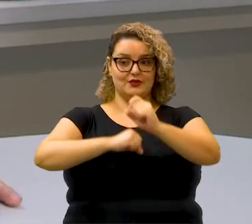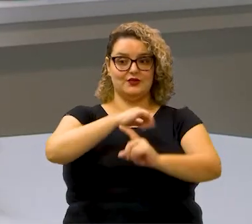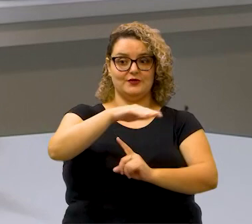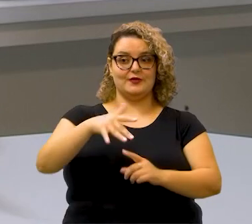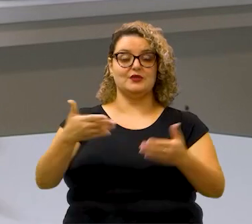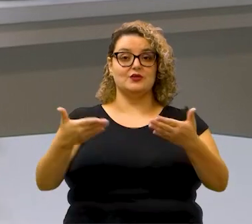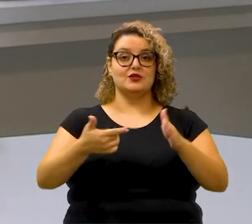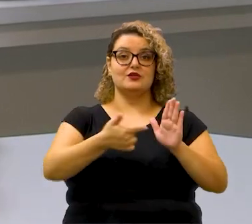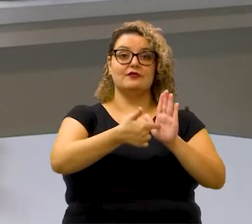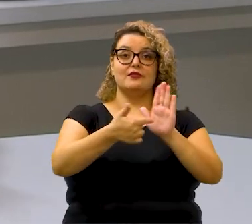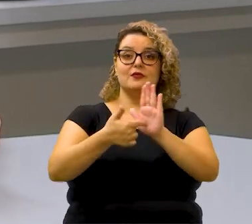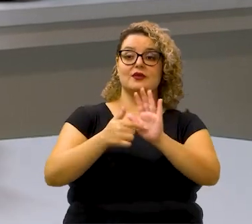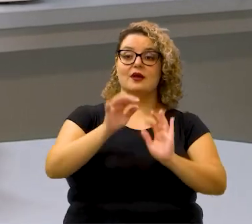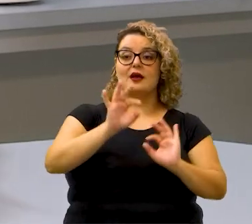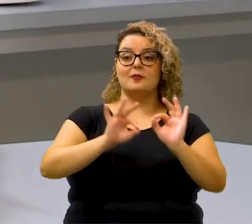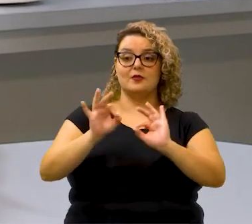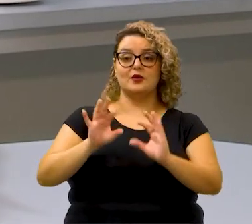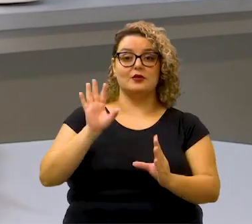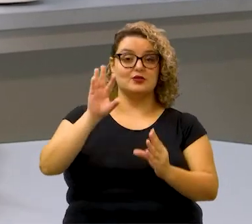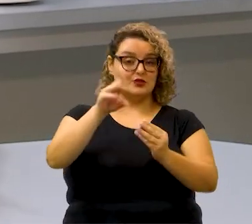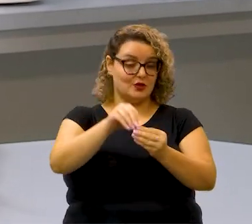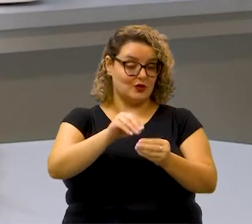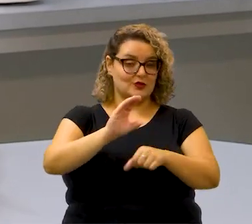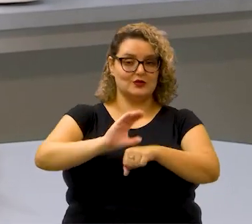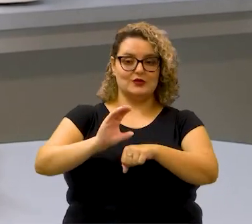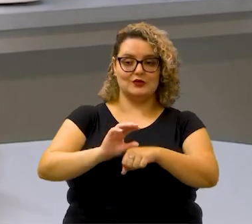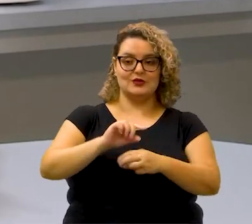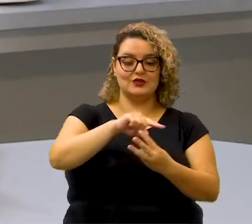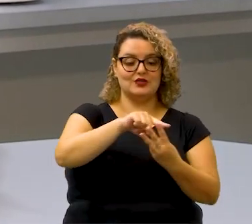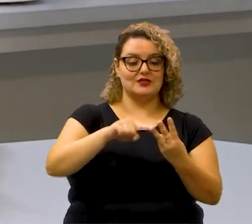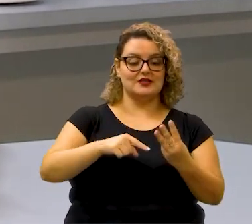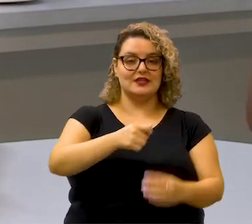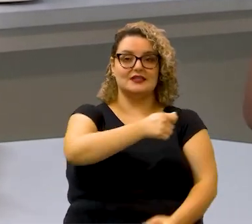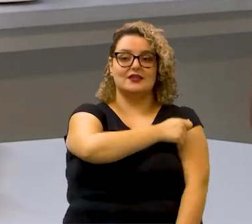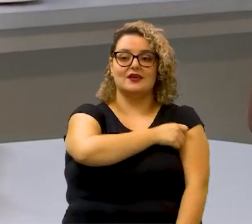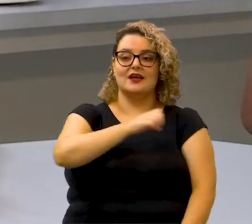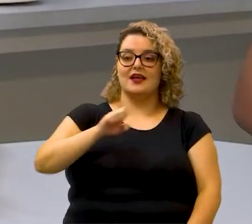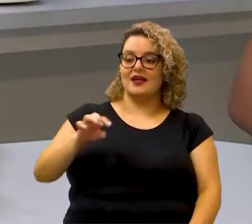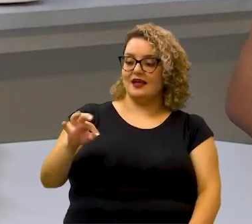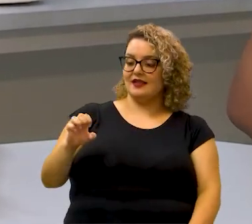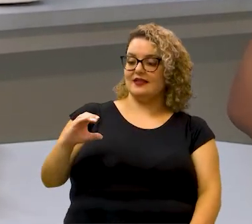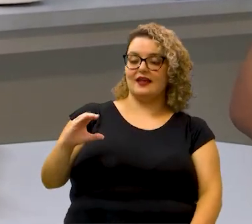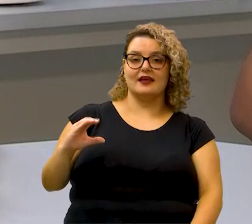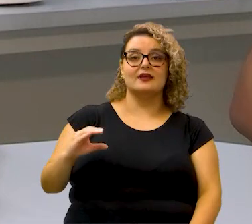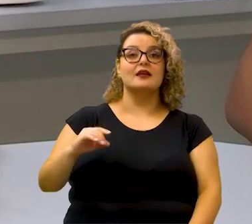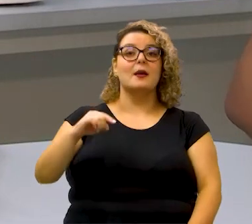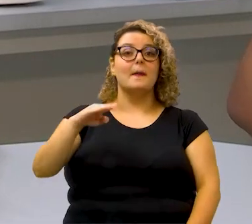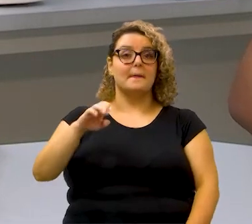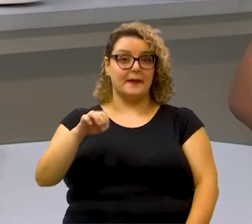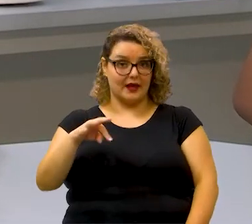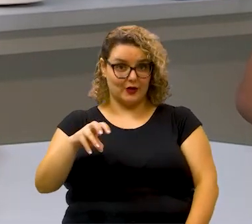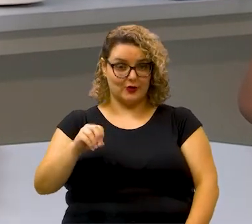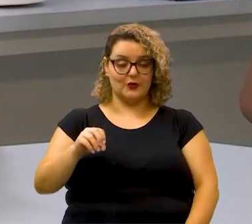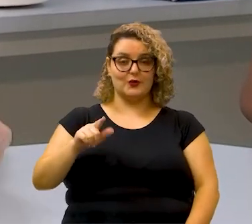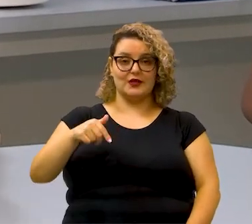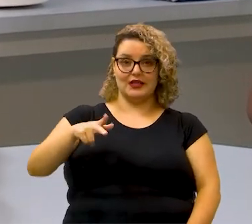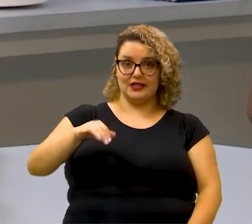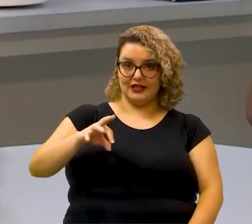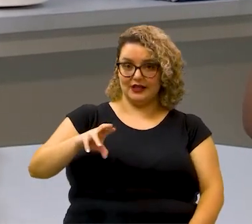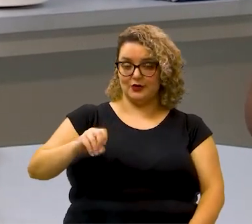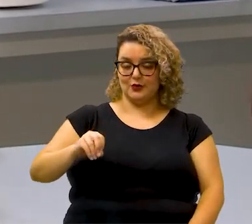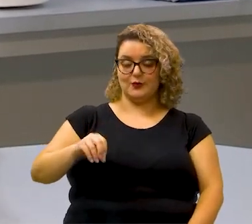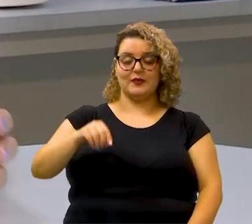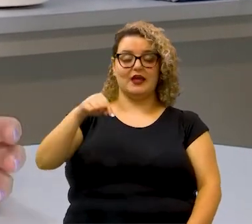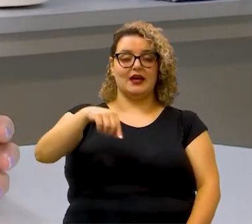No Giro Ambiental de hoje a gente vai mostrar um projeto de conclusão de curso de 3 alunos da ETEC Bento Quirino aqui de Campinas que